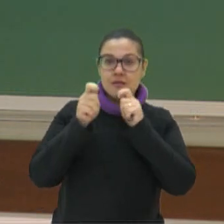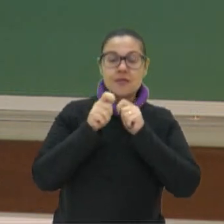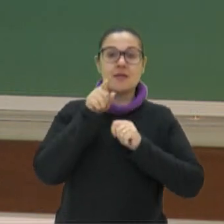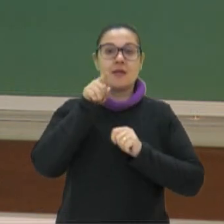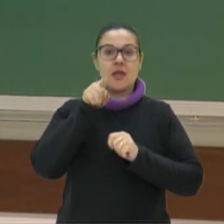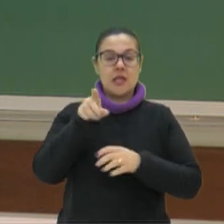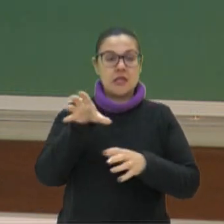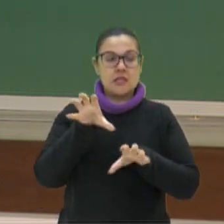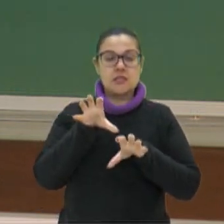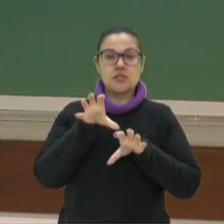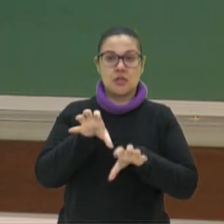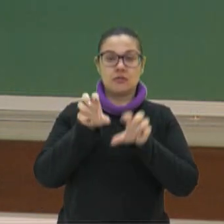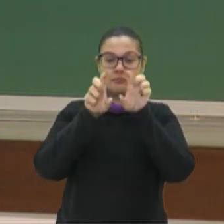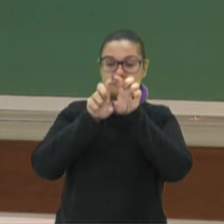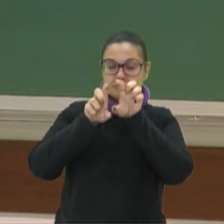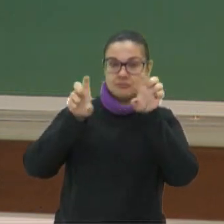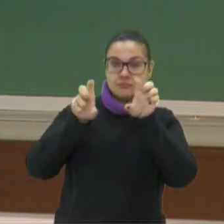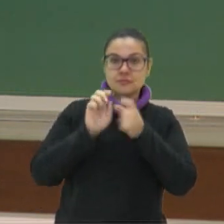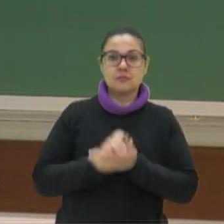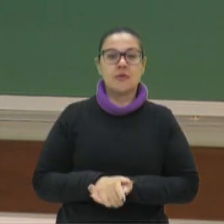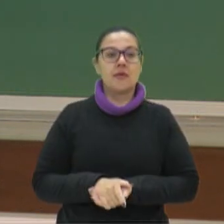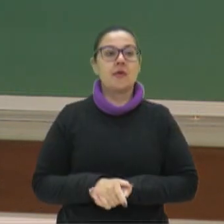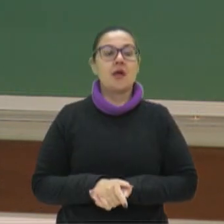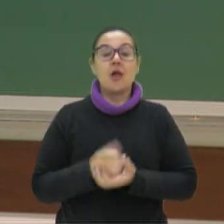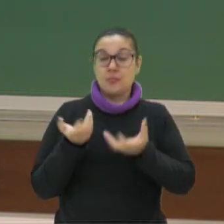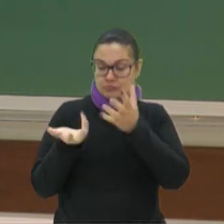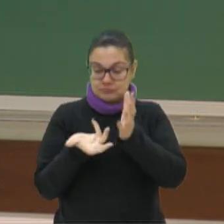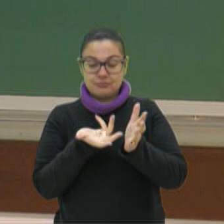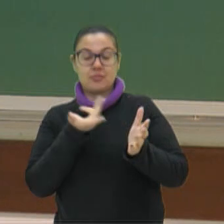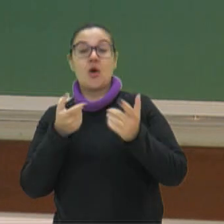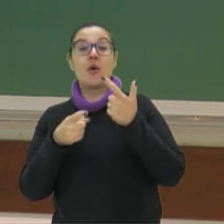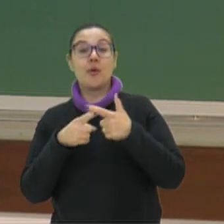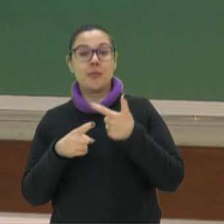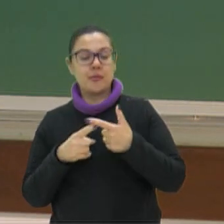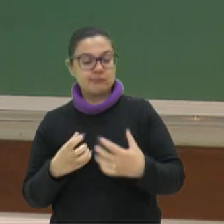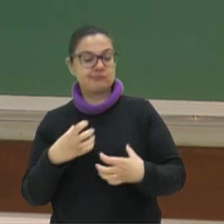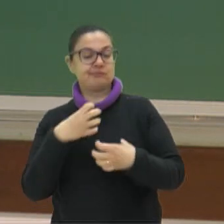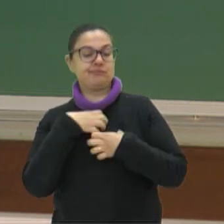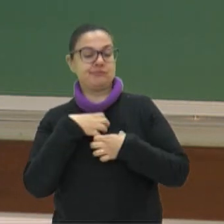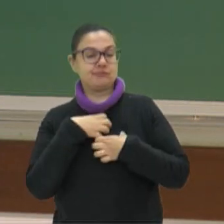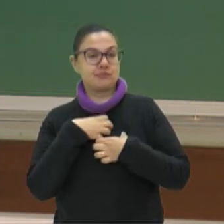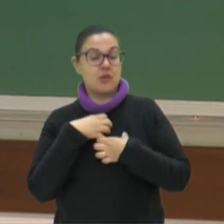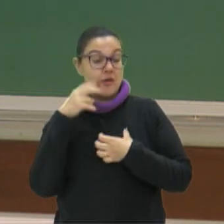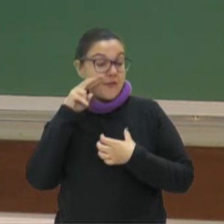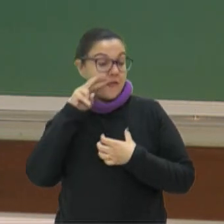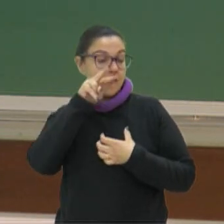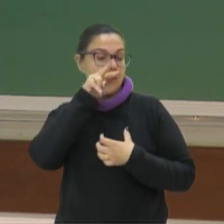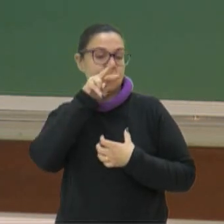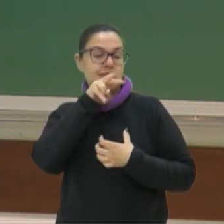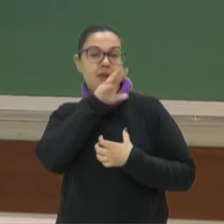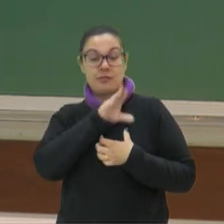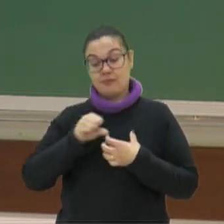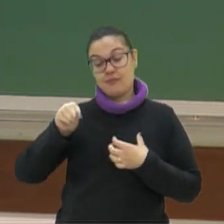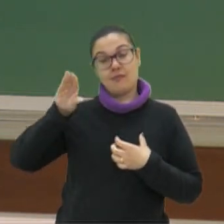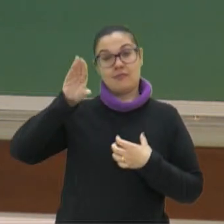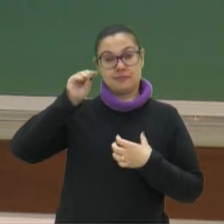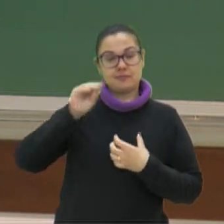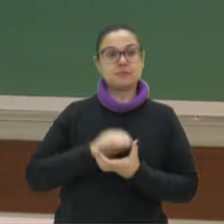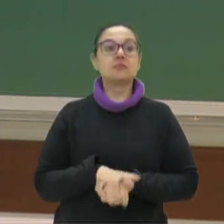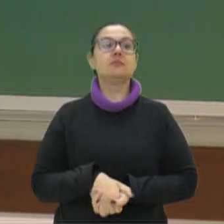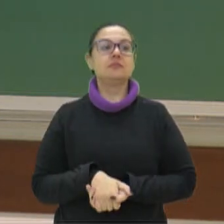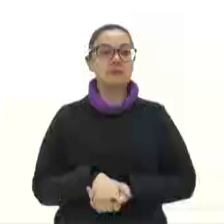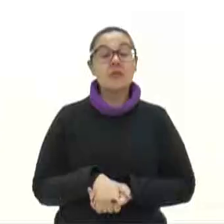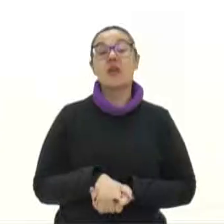que esse enunciado dessa pergunta está muito bem elaborado, porque a gente tem essa sensação de estar vendo o Gilberto Gil falar. Então, olha